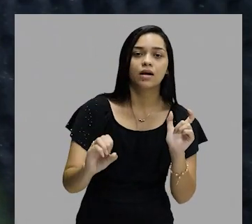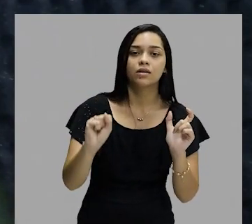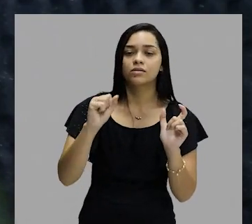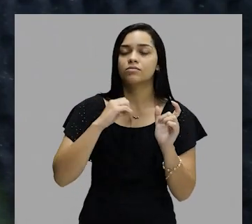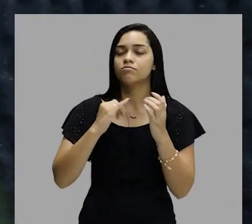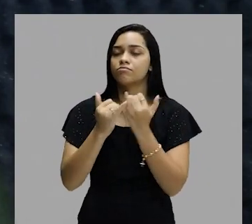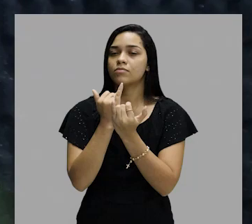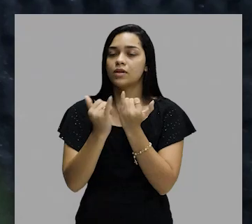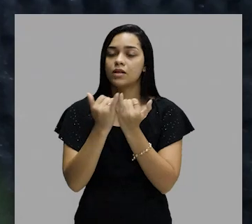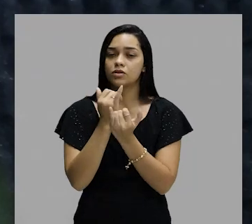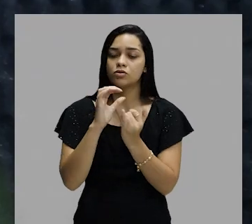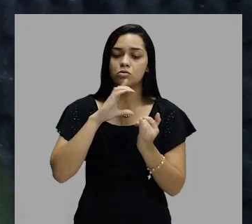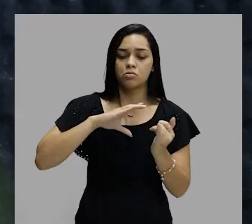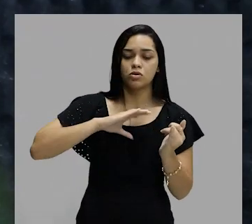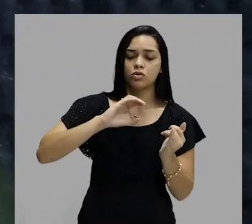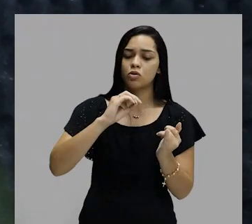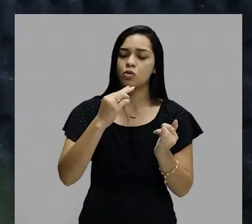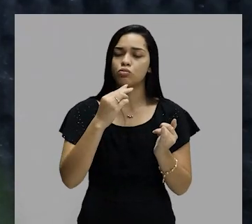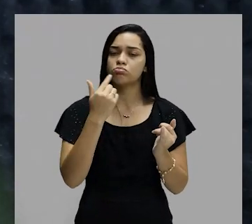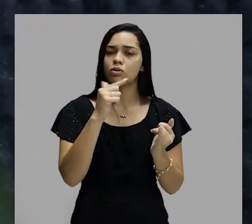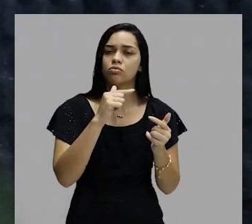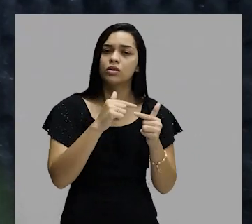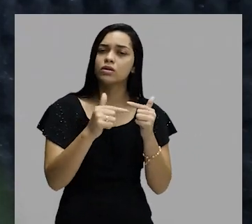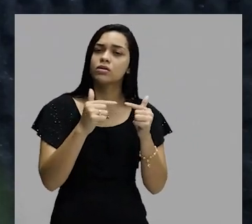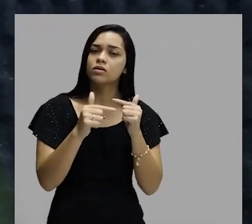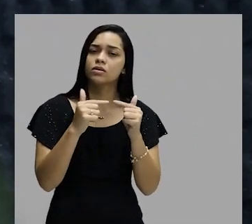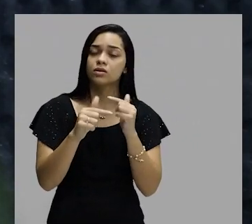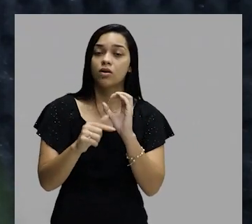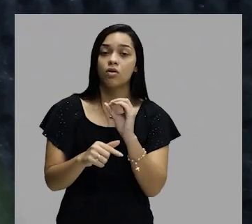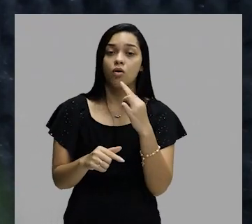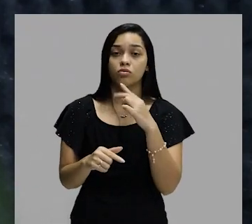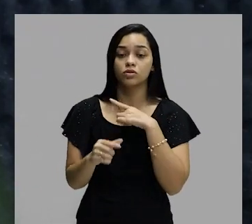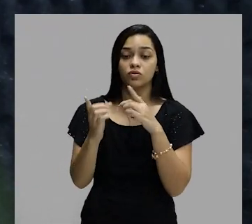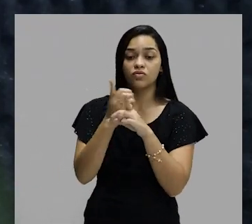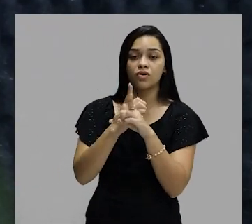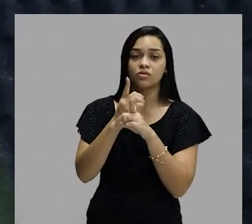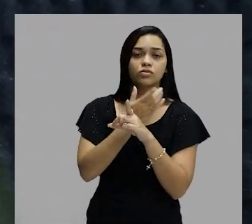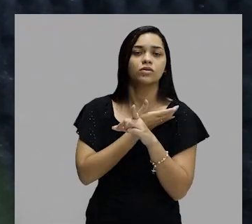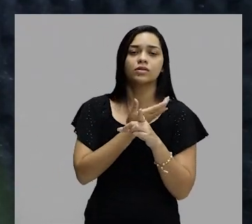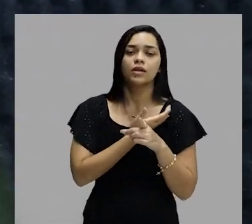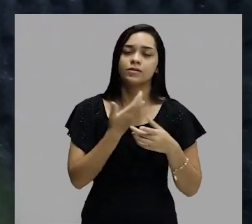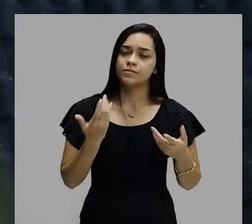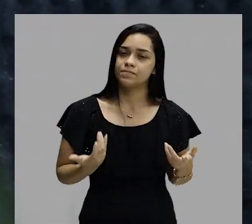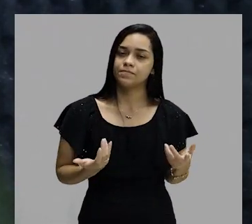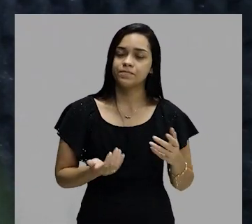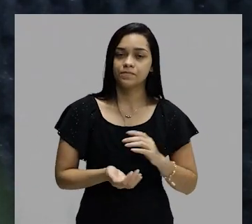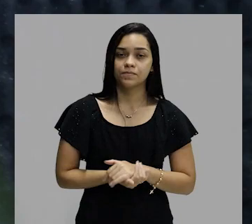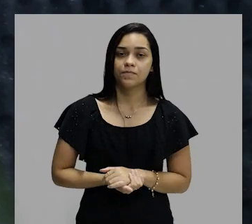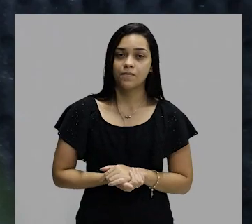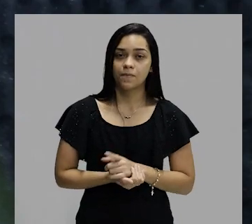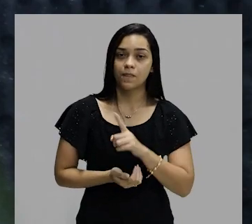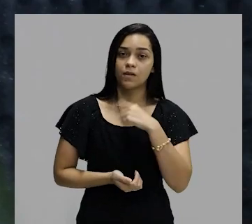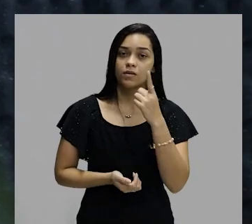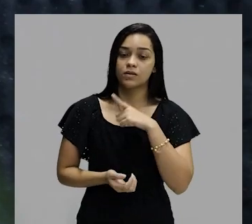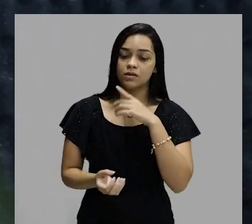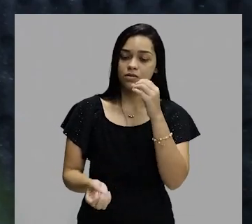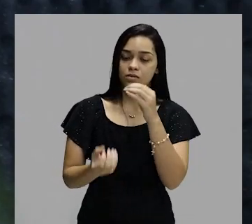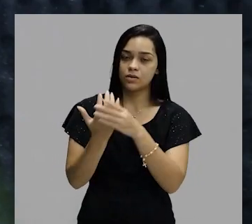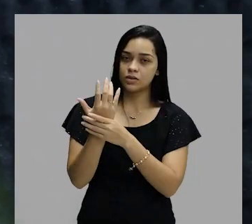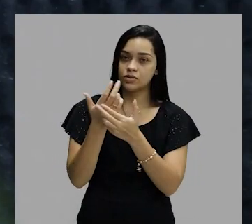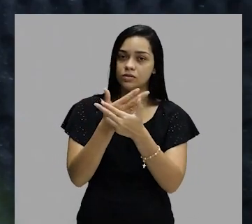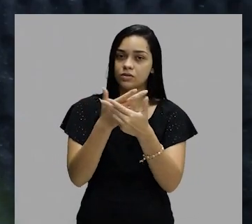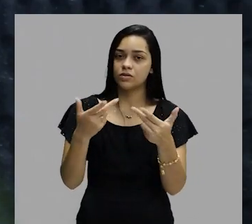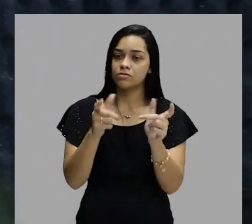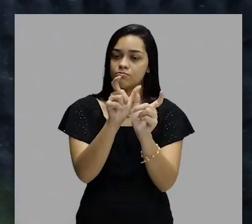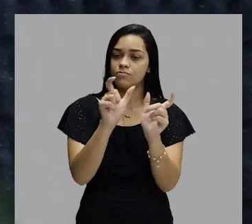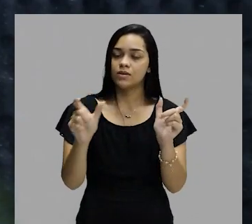parecem com português e outras palavras que não se parecem, por exemplo, ou que são falso cognatas. Tá? Então, quando a gente fala da origem da língua, das